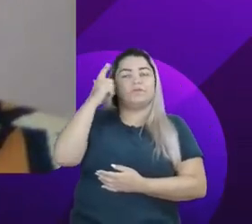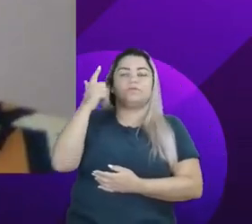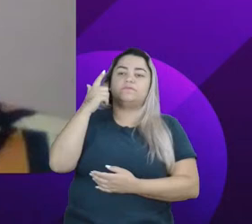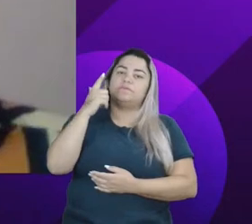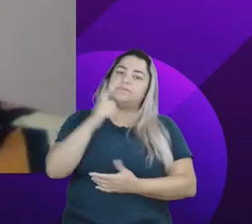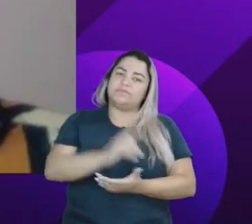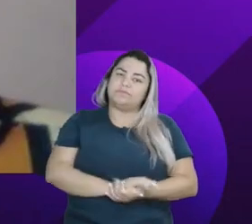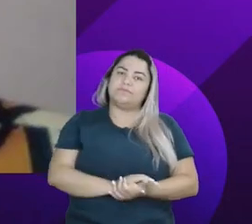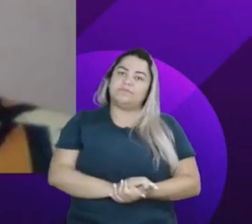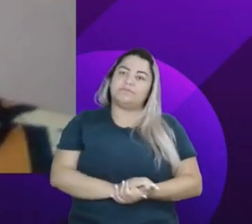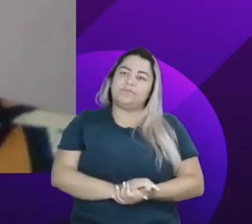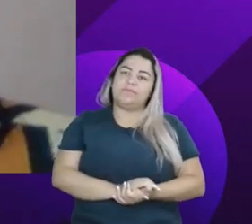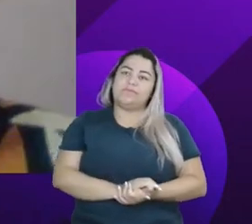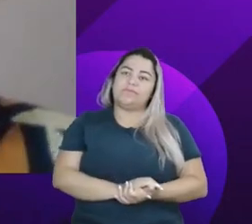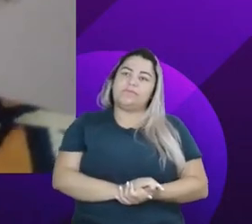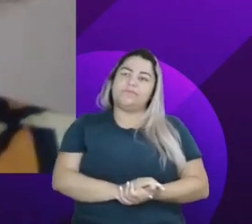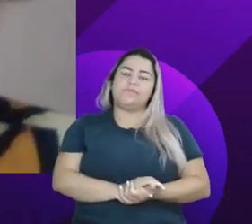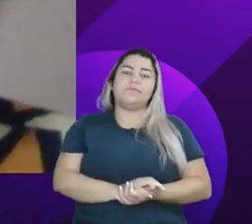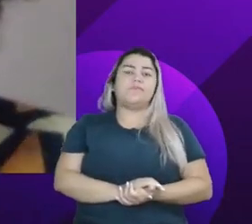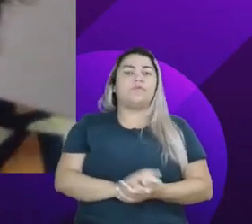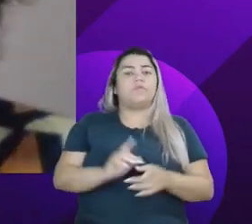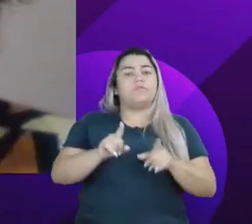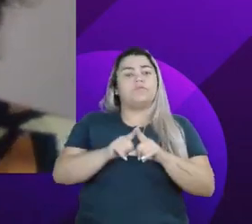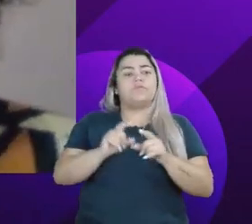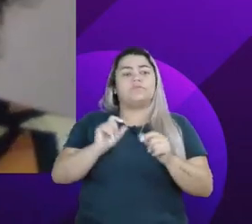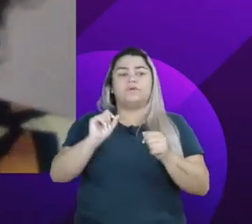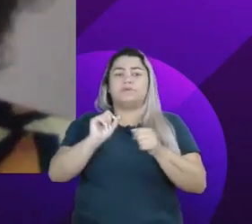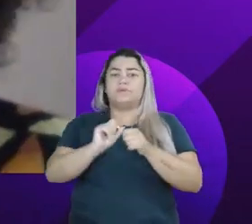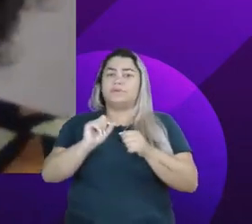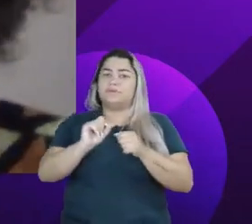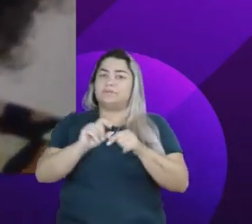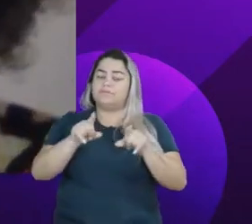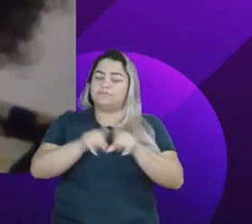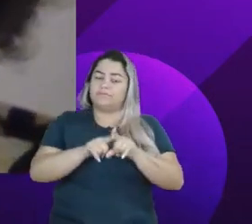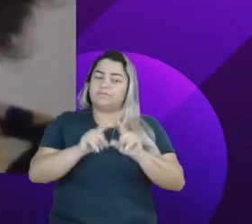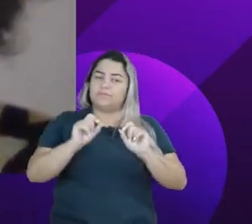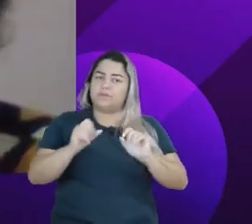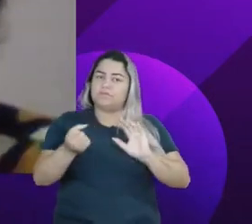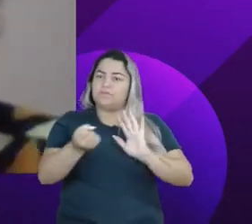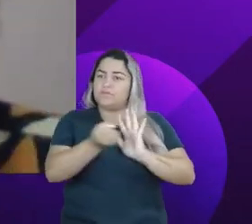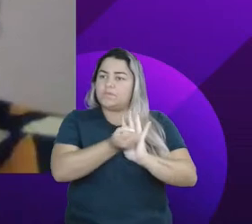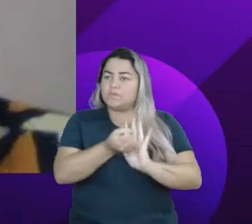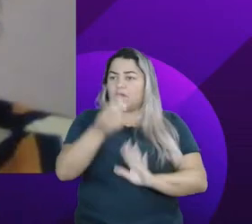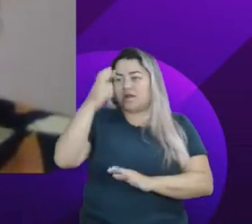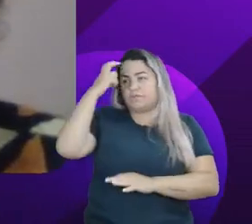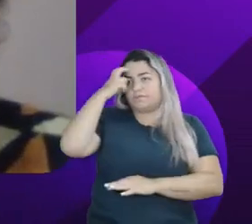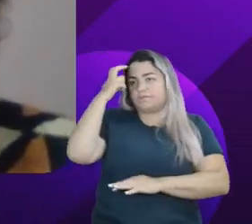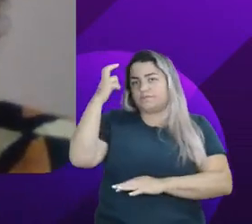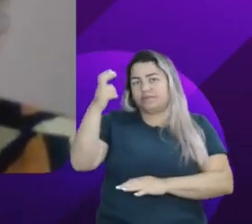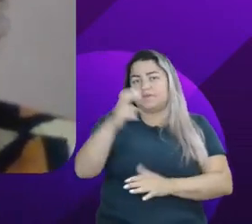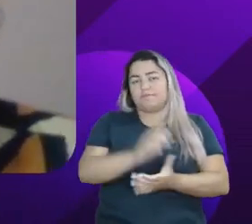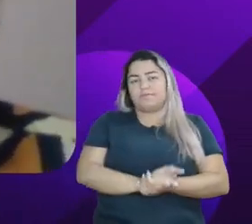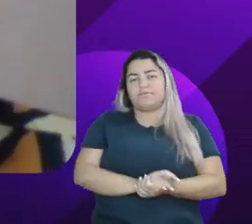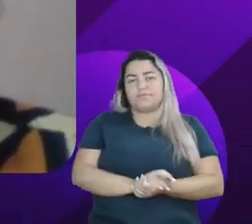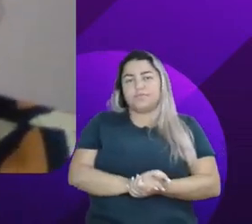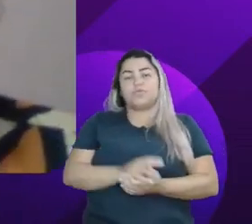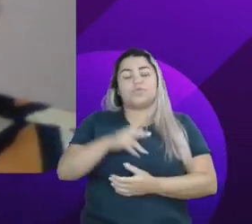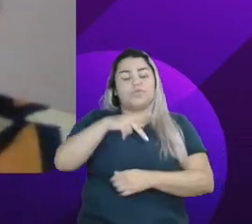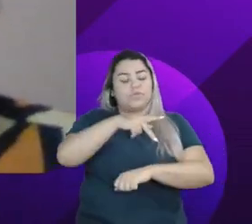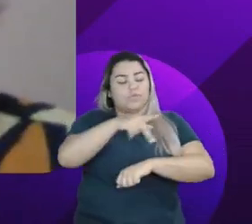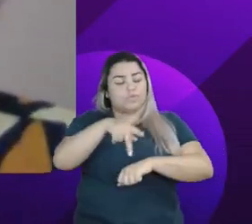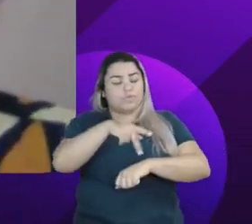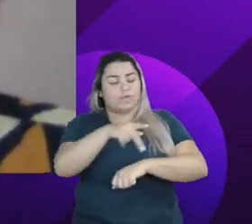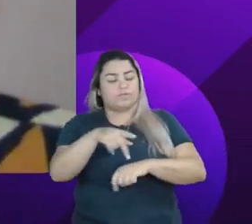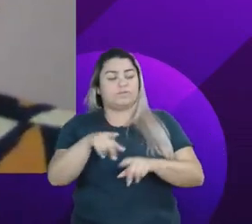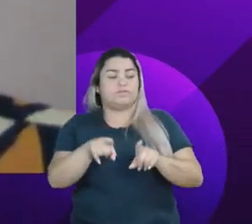pensando, o que é que eu traria? Eu ia falar desses marcos culturais, de um país que